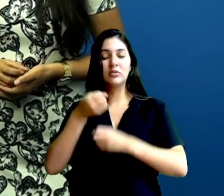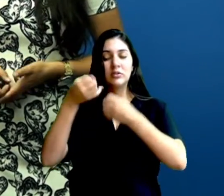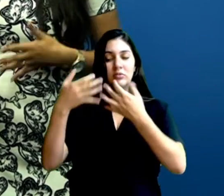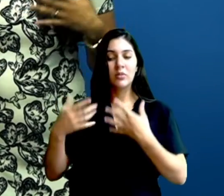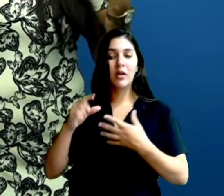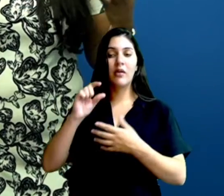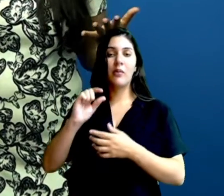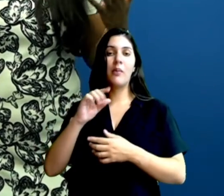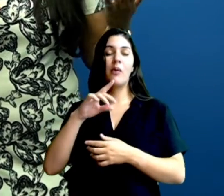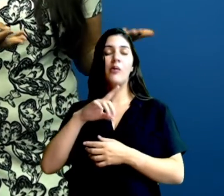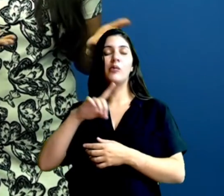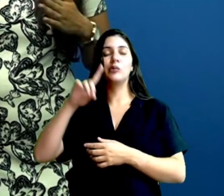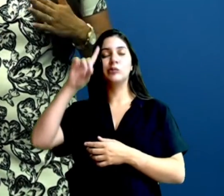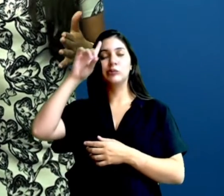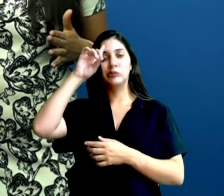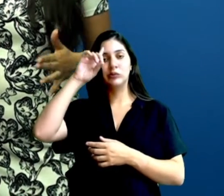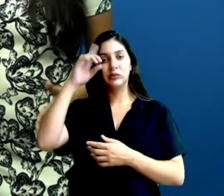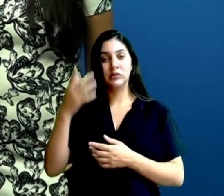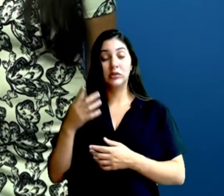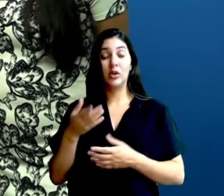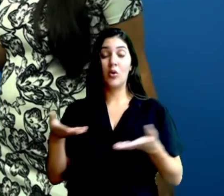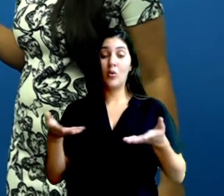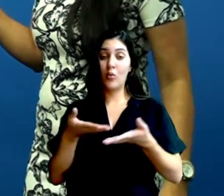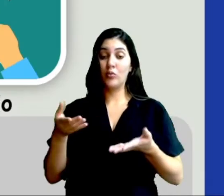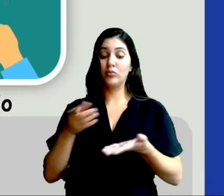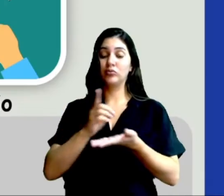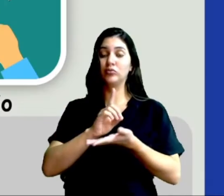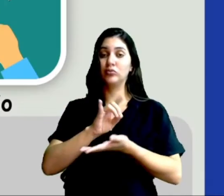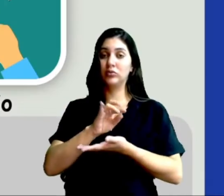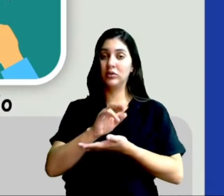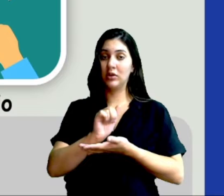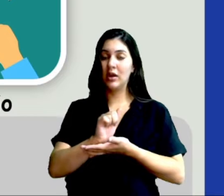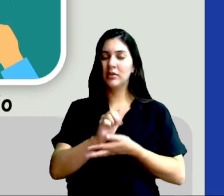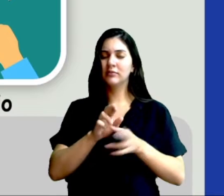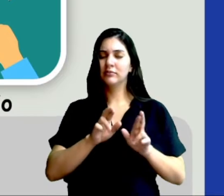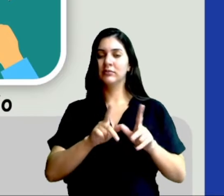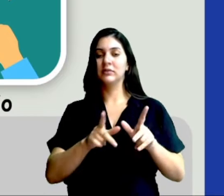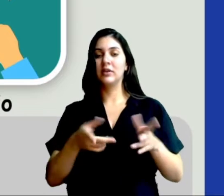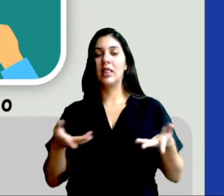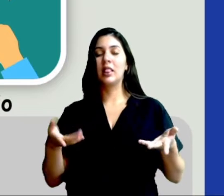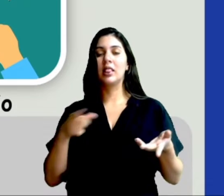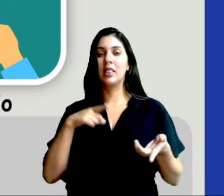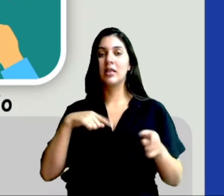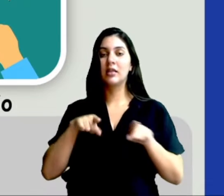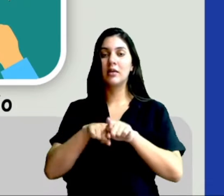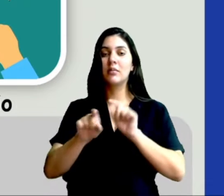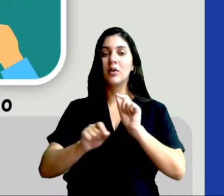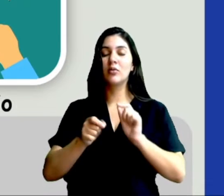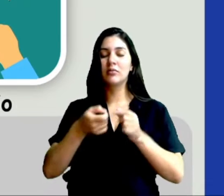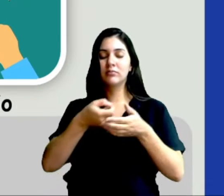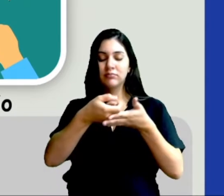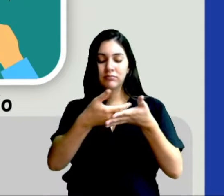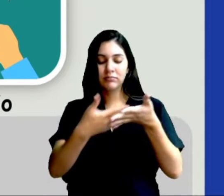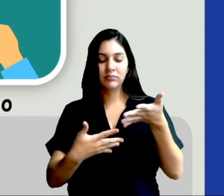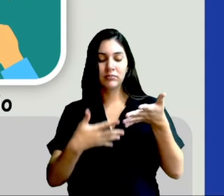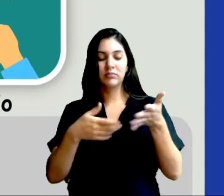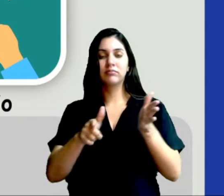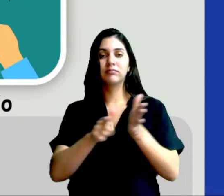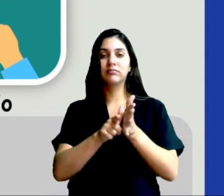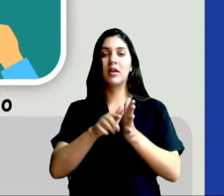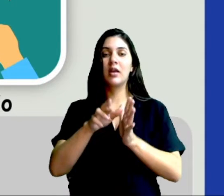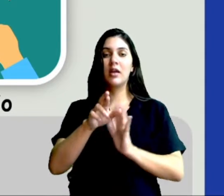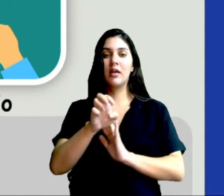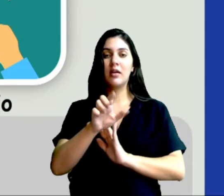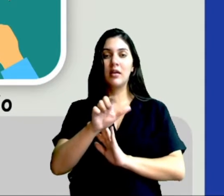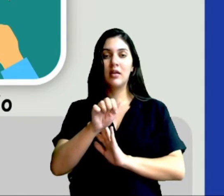seu dia. Hoje em dia, o diário está um pouco diferente. Temos também relatório, também é um